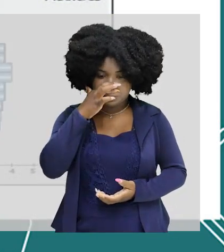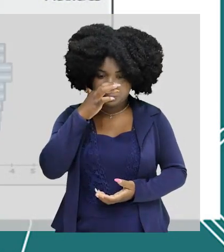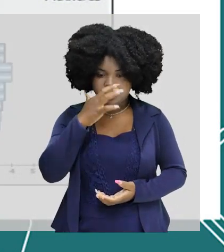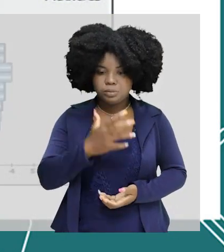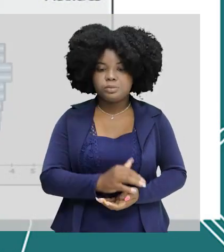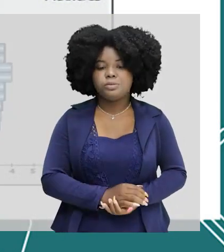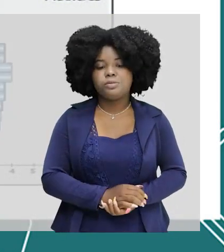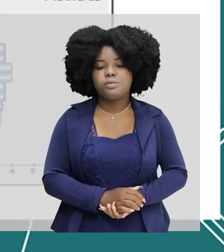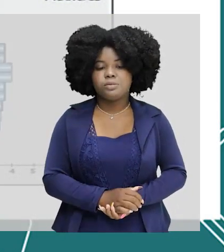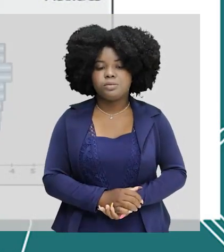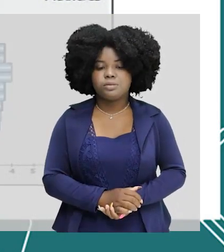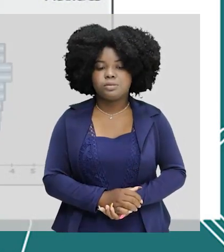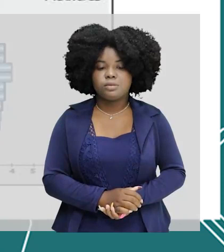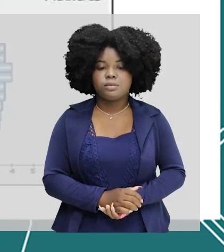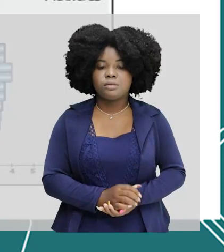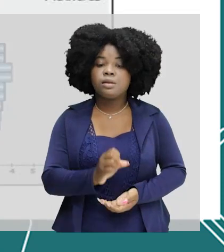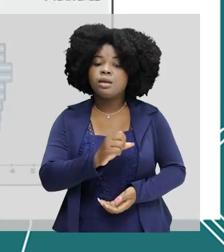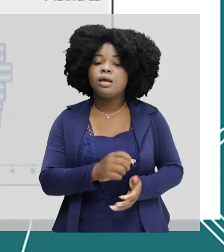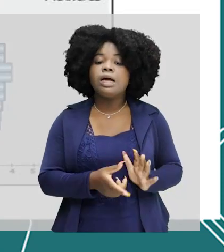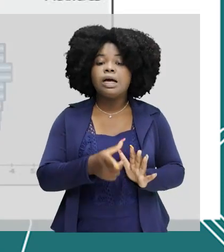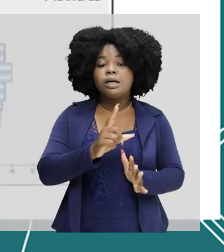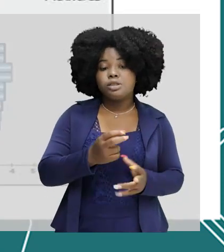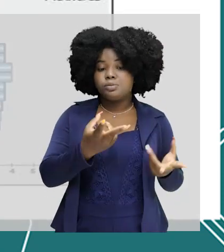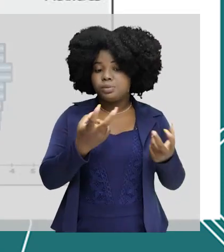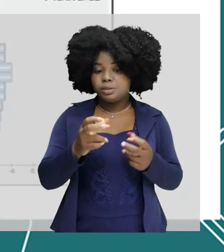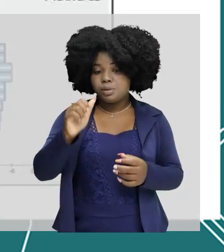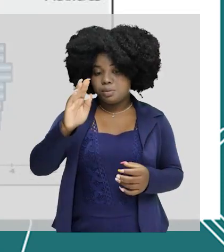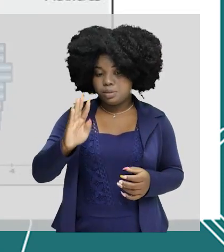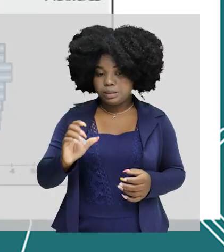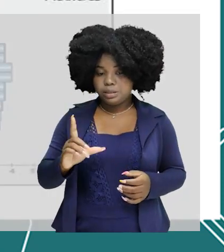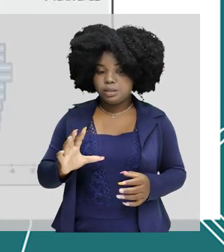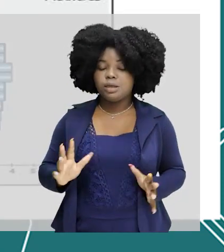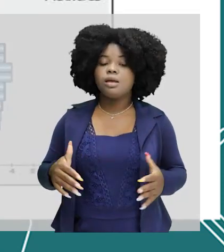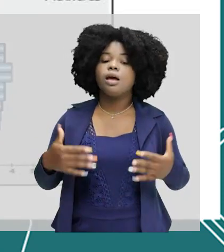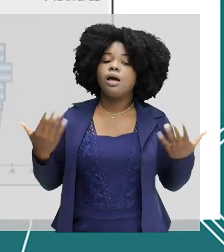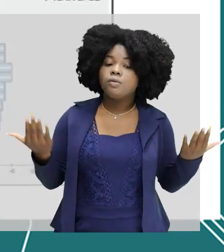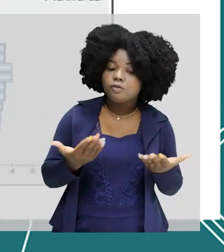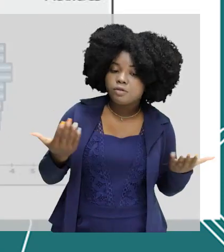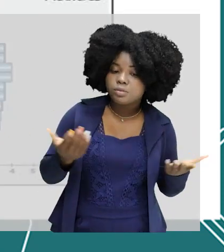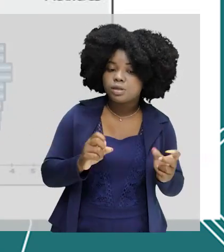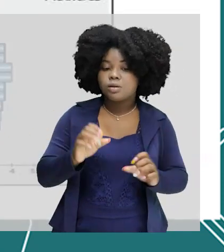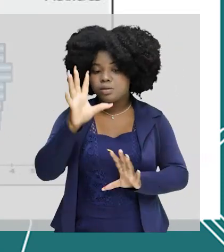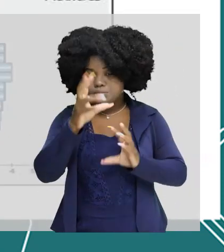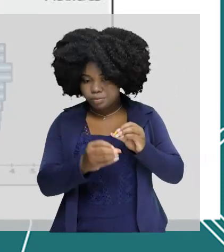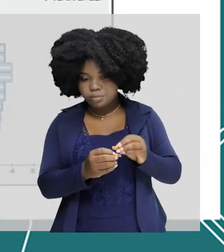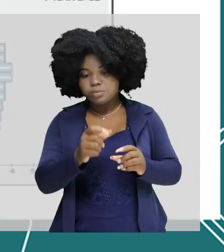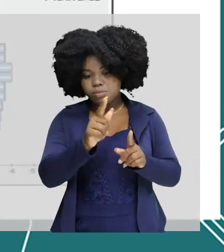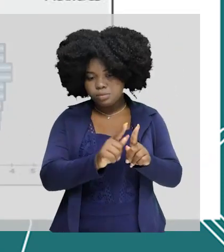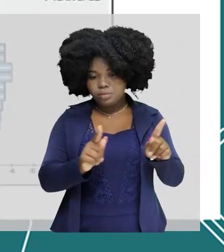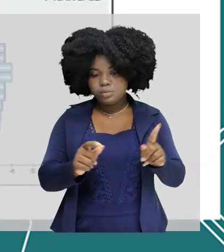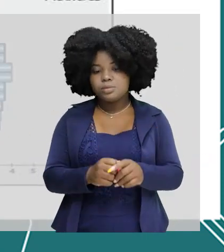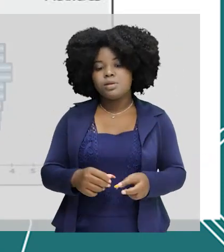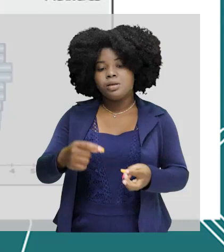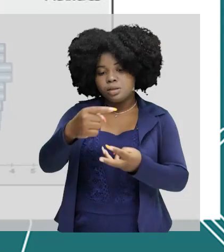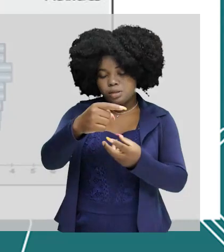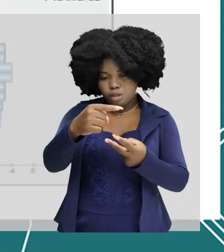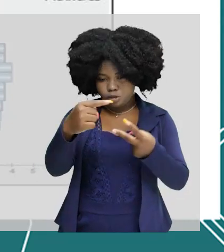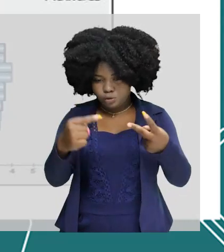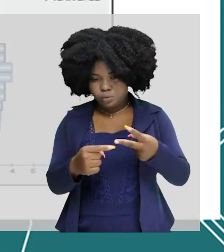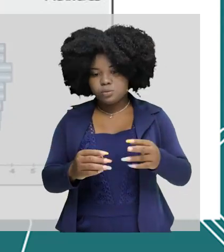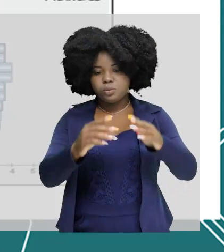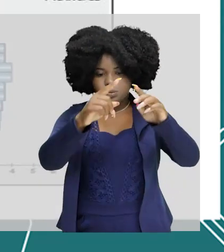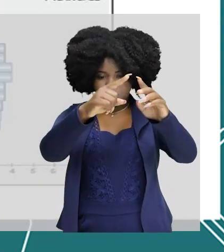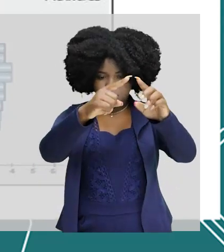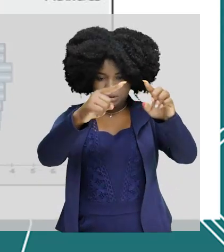responda corretamente. Antes de olharmos as alternativas, vamos dar uma interpretada nesse gráfico. Nós temos aqui duas pirâmides etárias de